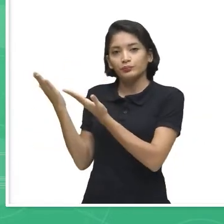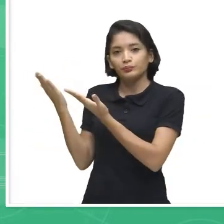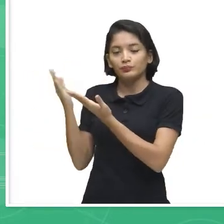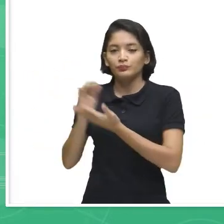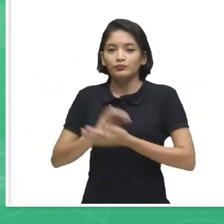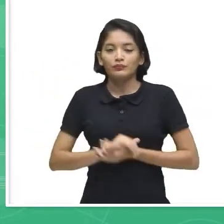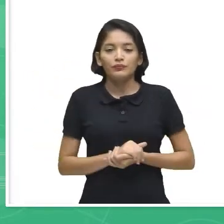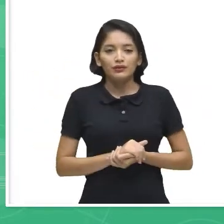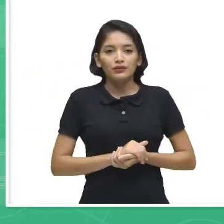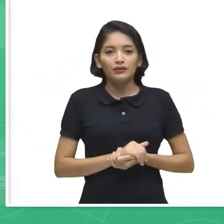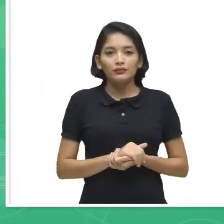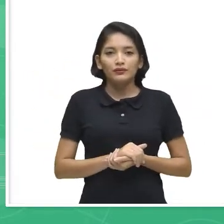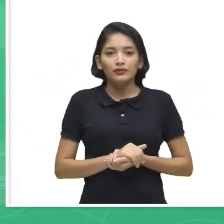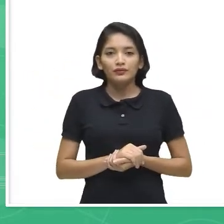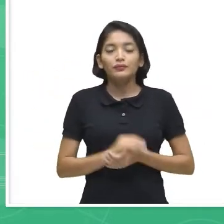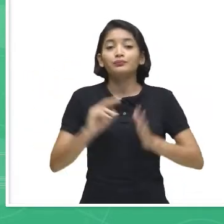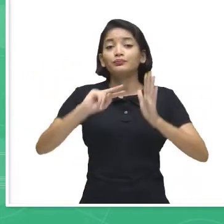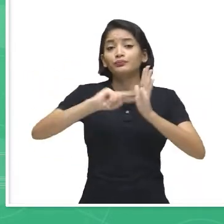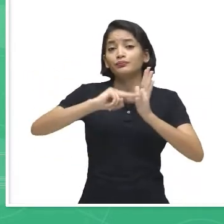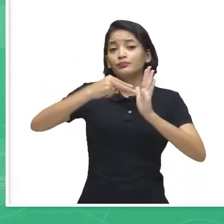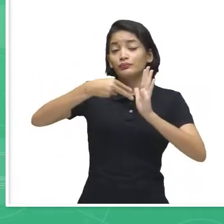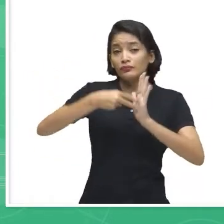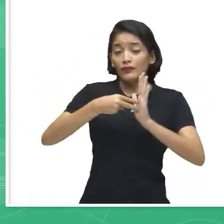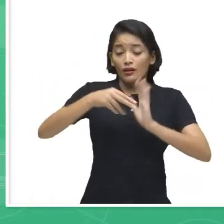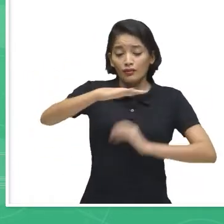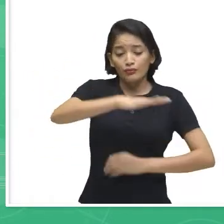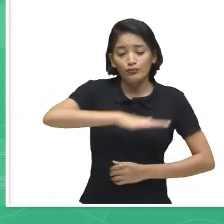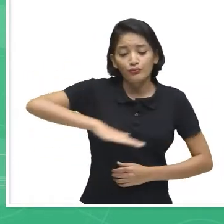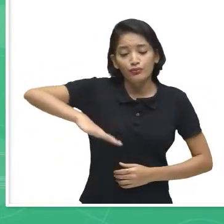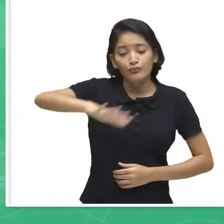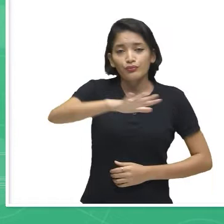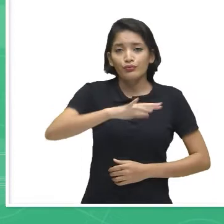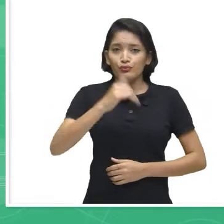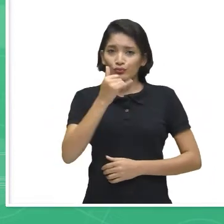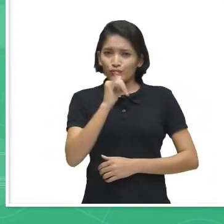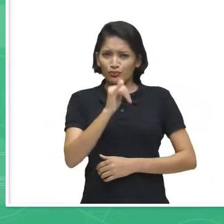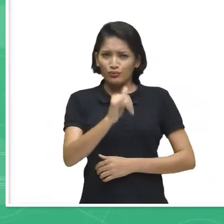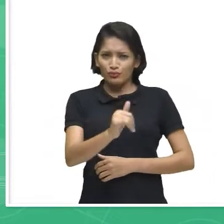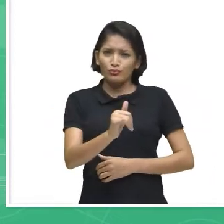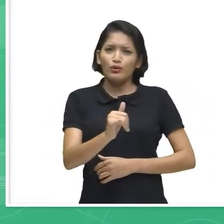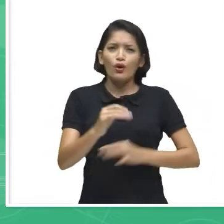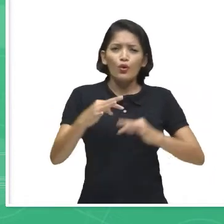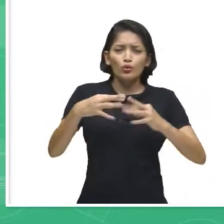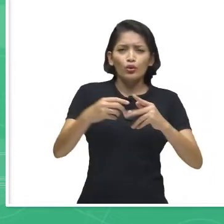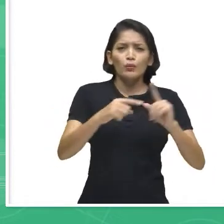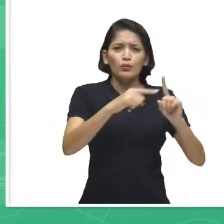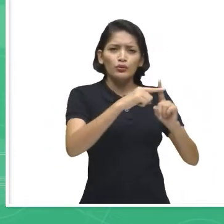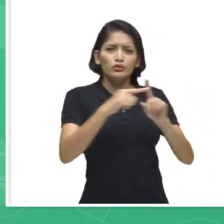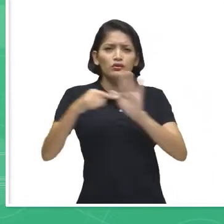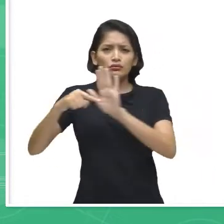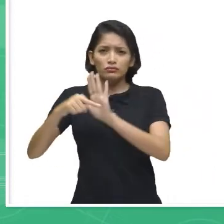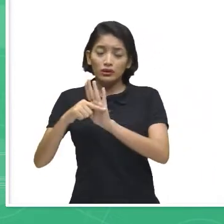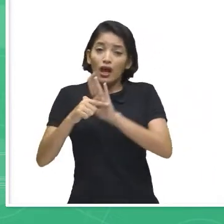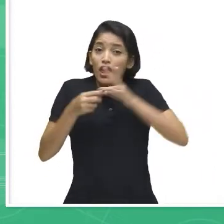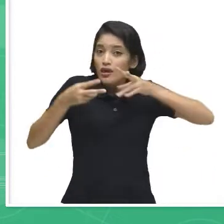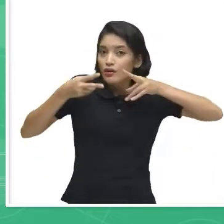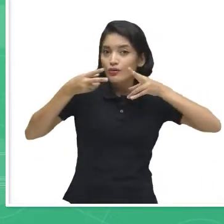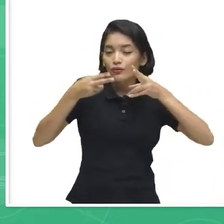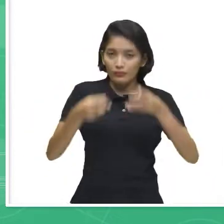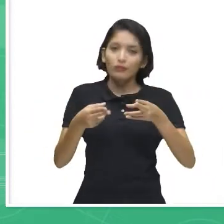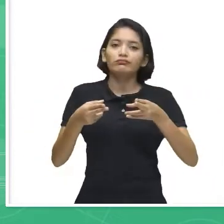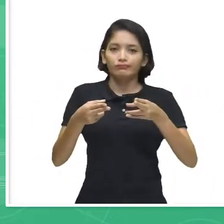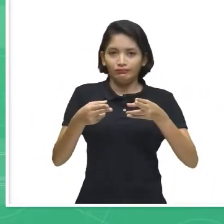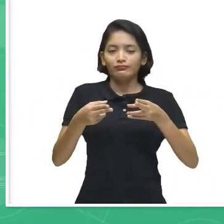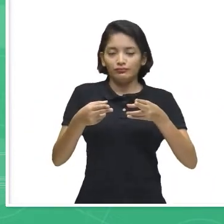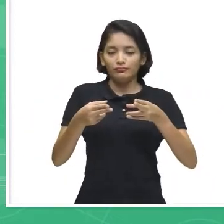Superfície equipotencial são superfícies de um campo elétrico nas quais todos os pontos apresentam o mesmo potencial